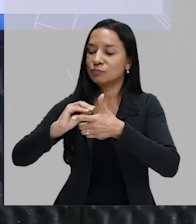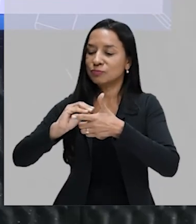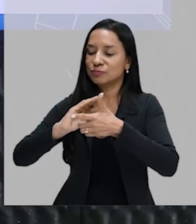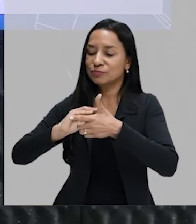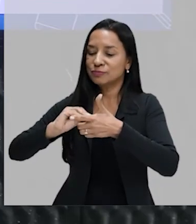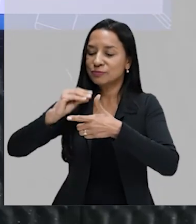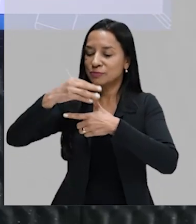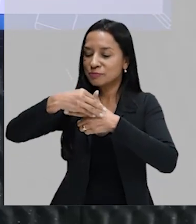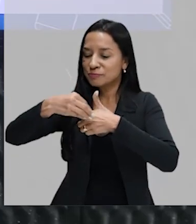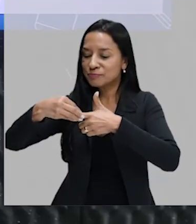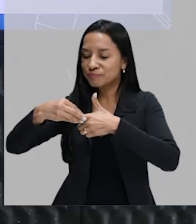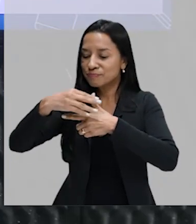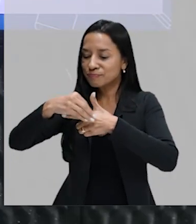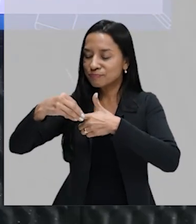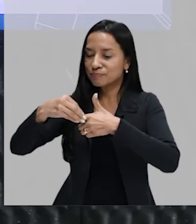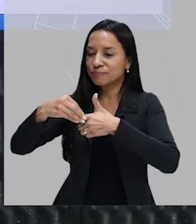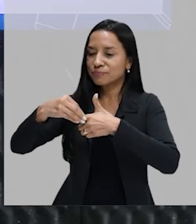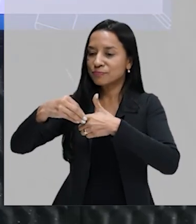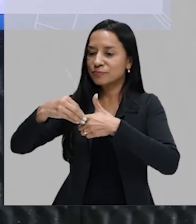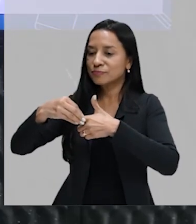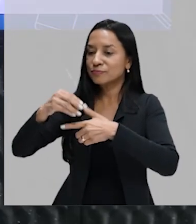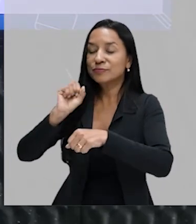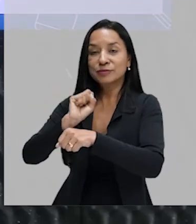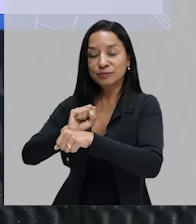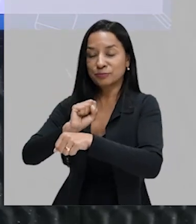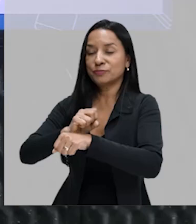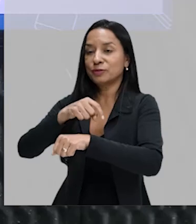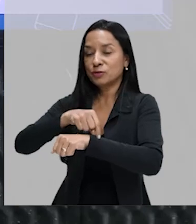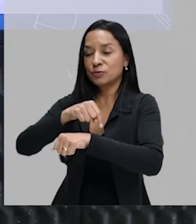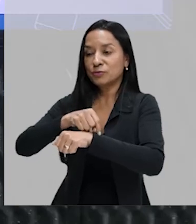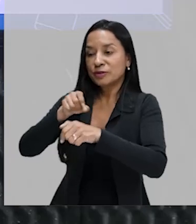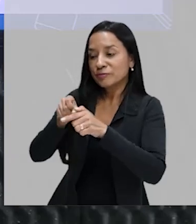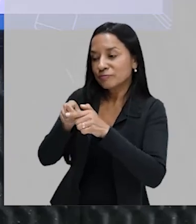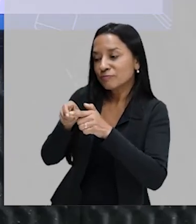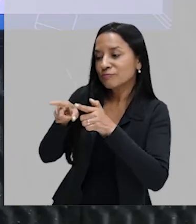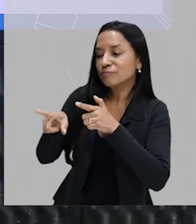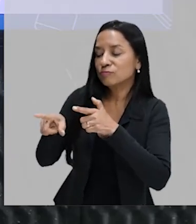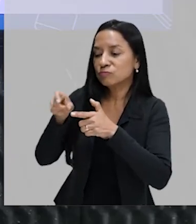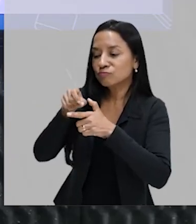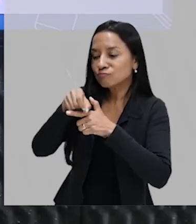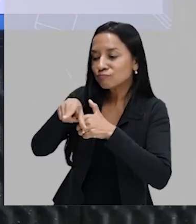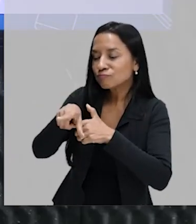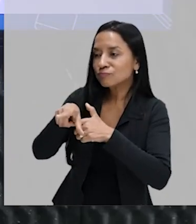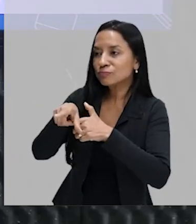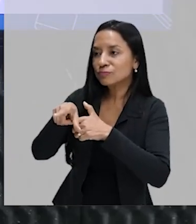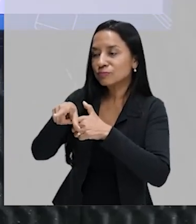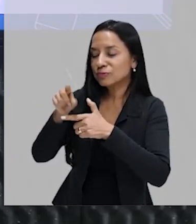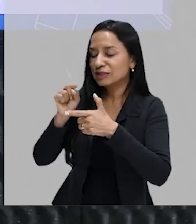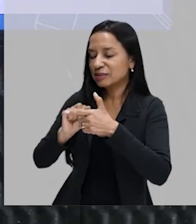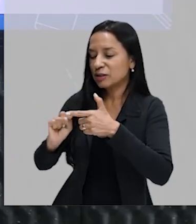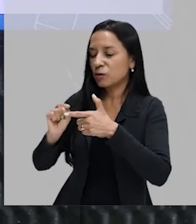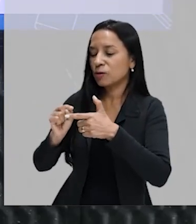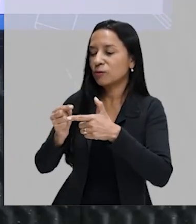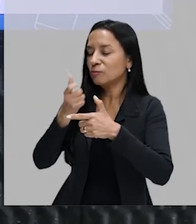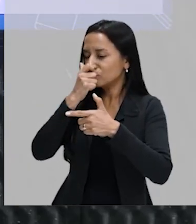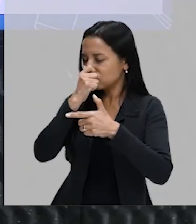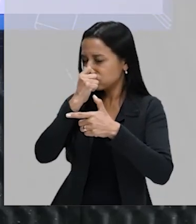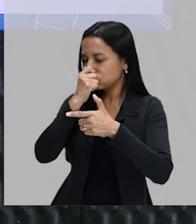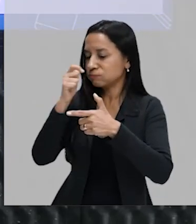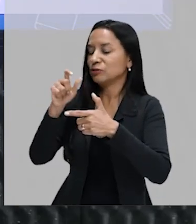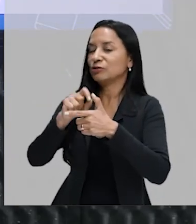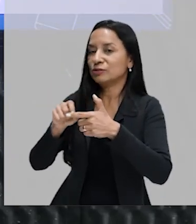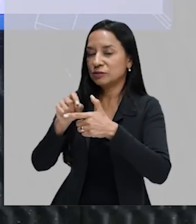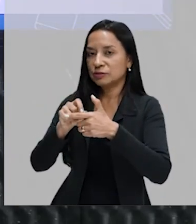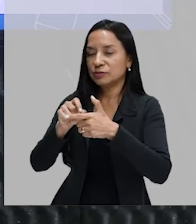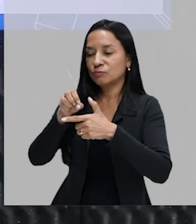ficam aguardando o momento da ejaculação. Quando isso não acontece, esse epidídimo aqui está lotado, cheio de